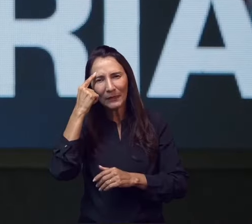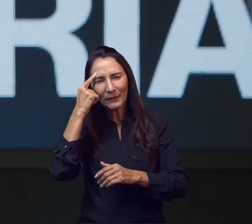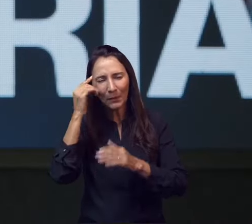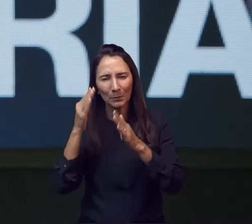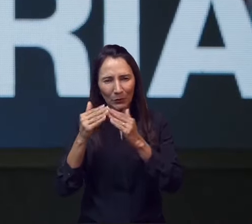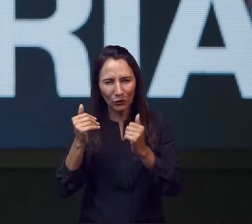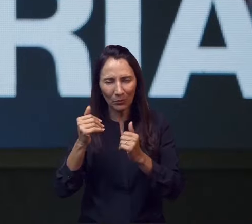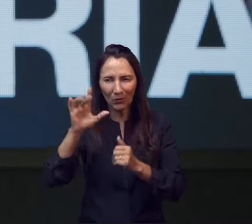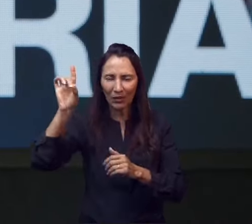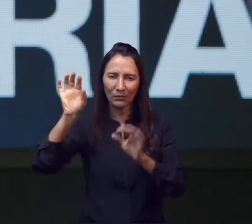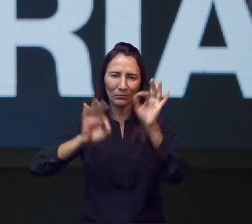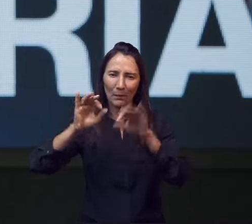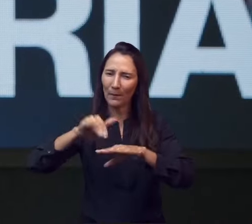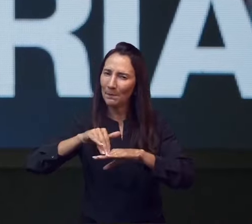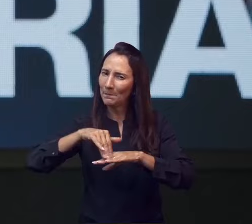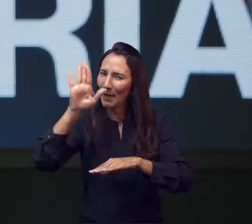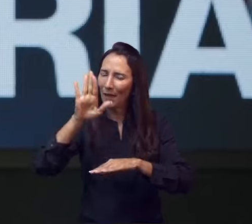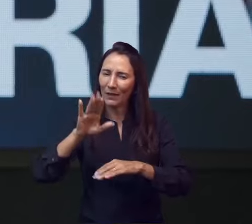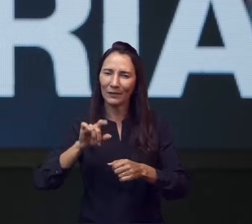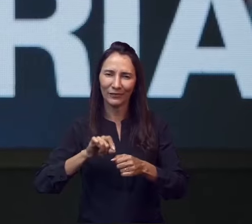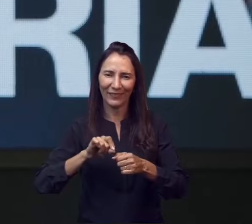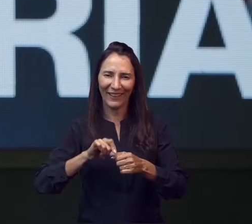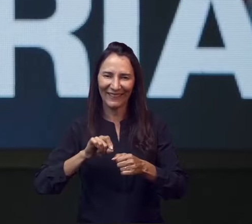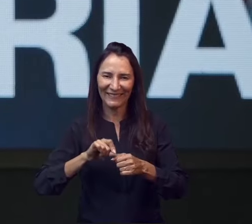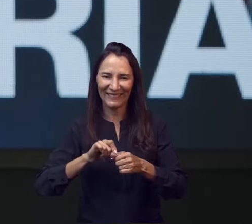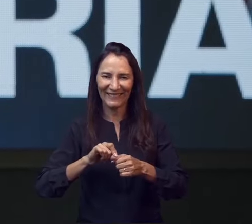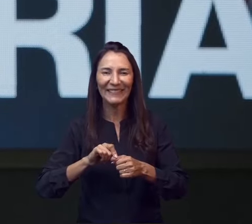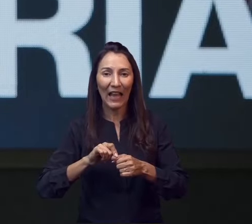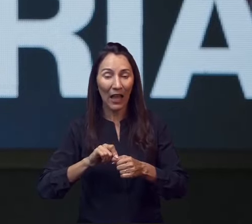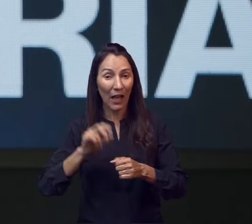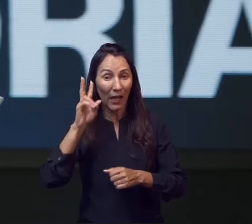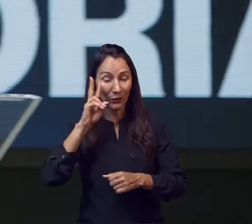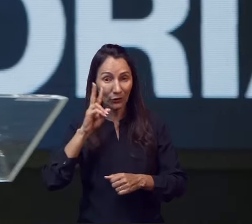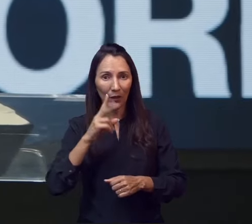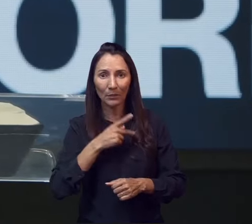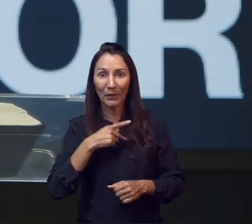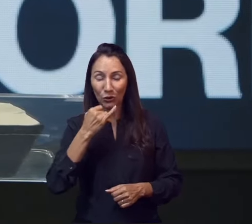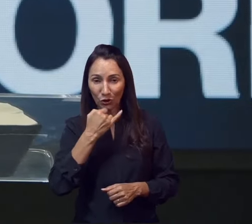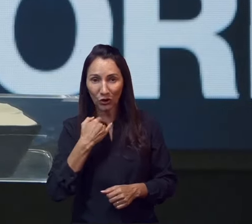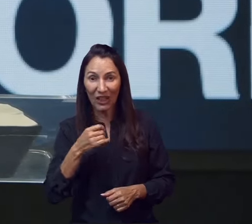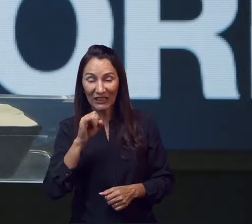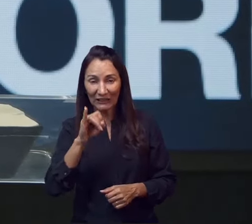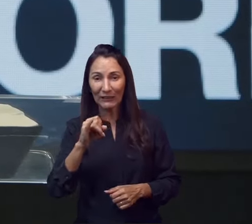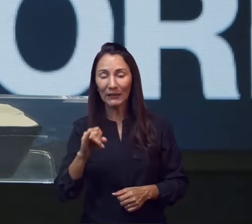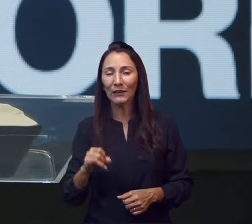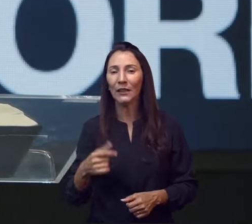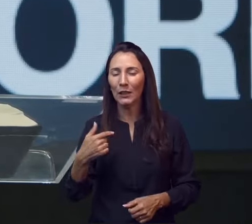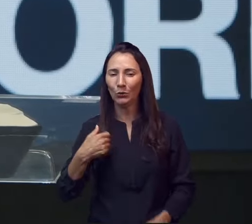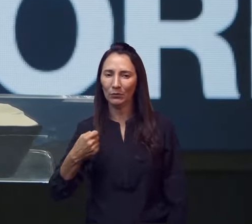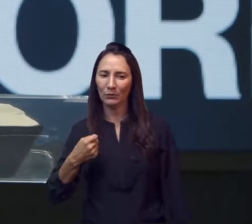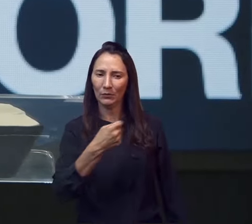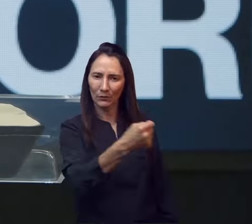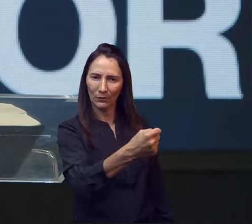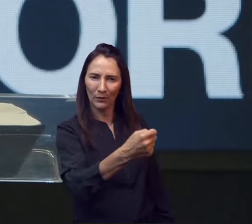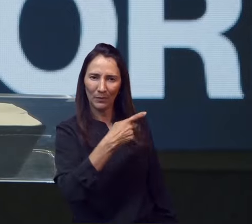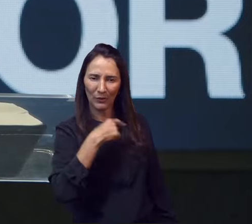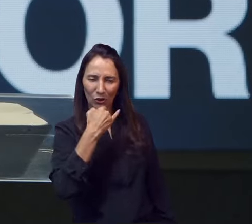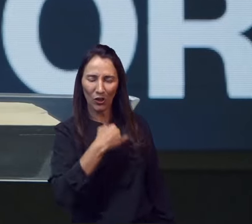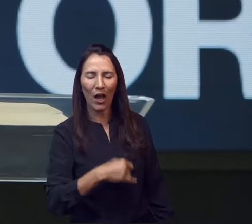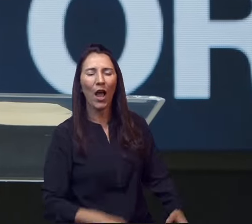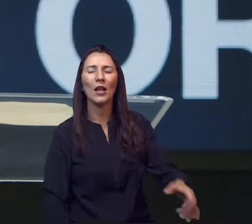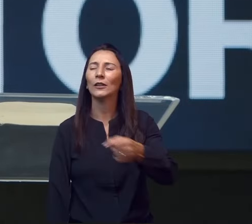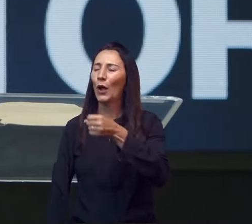eu tenho certeza que a história do Pastor Jorge se ele se eu desse microfone agora aqui para ele ele ia dizer um